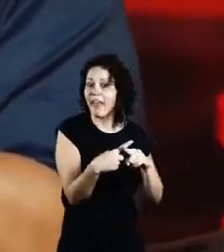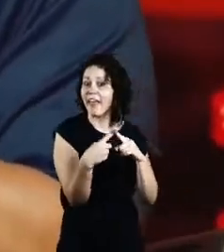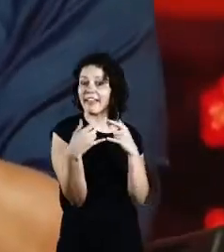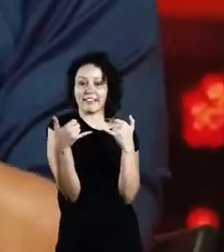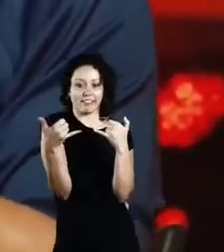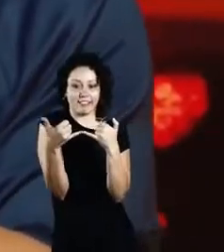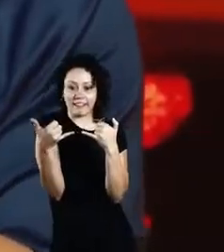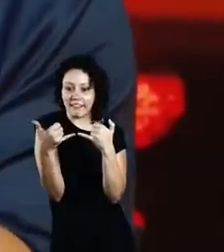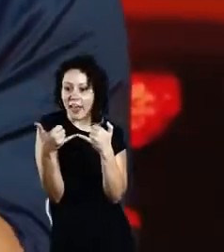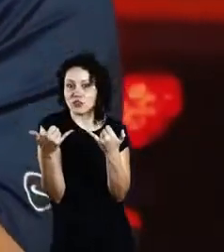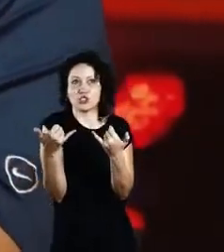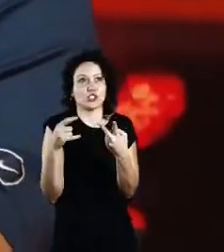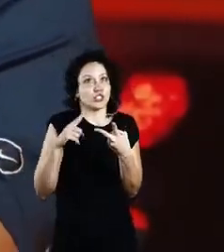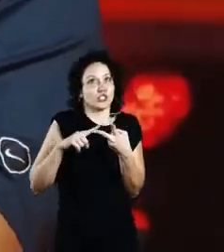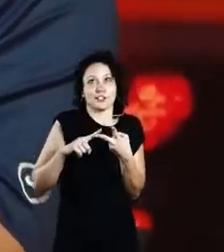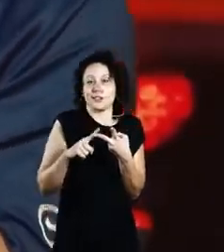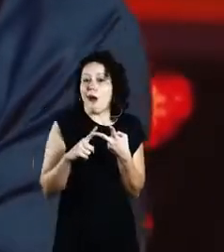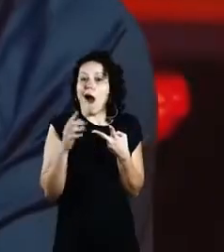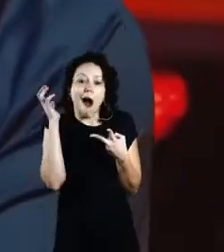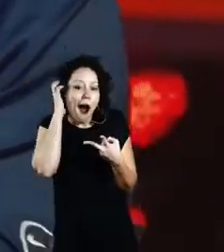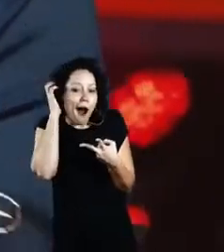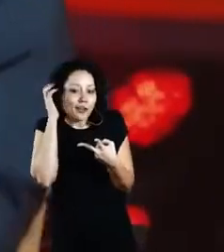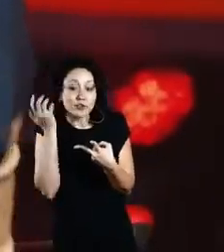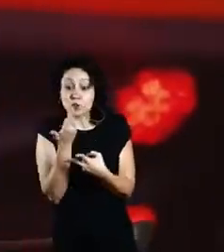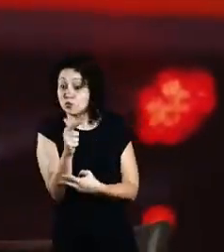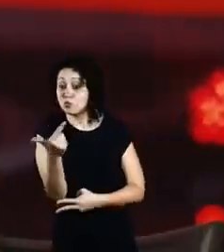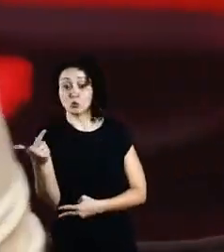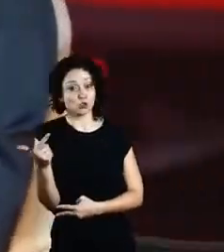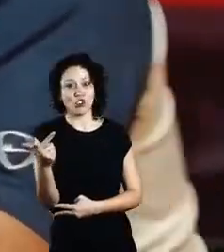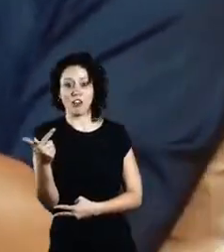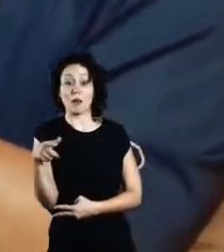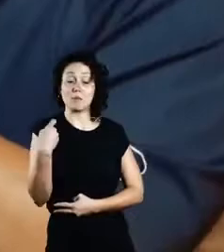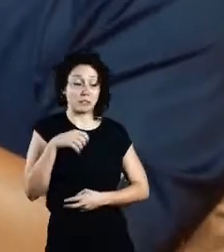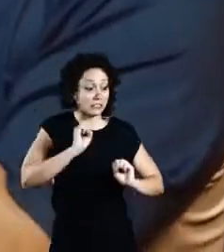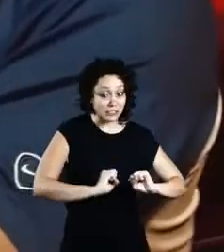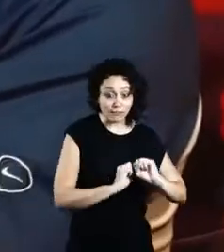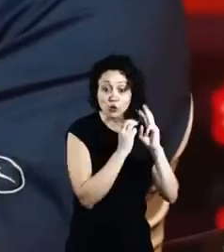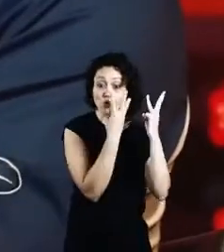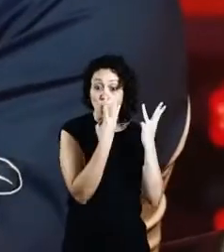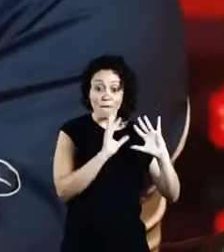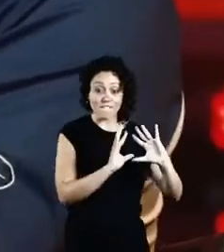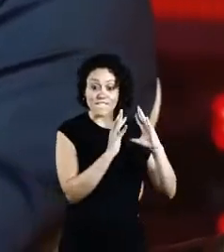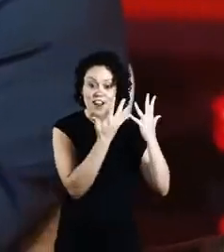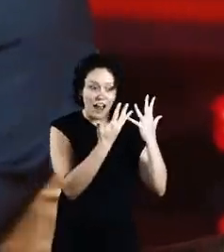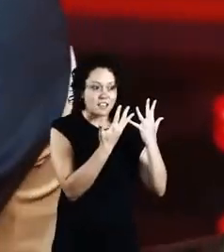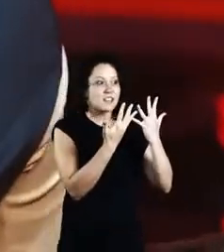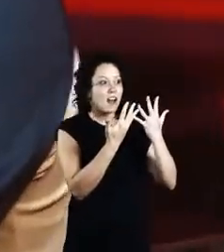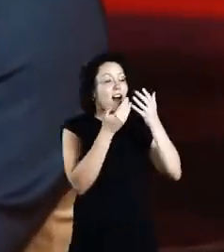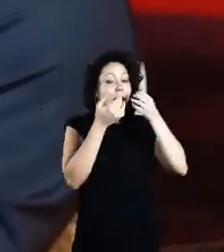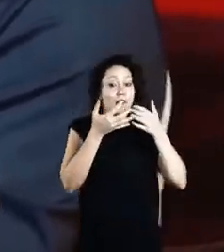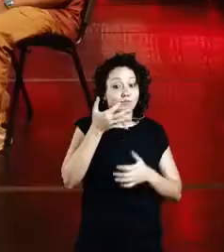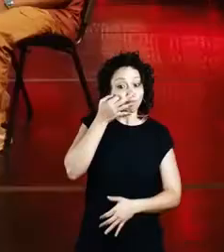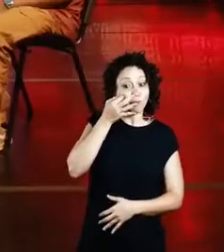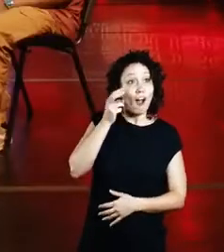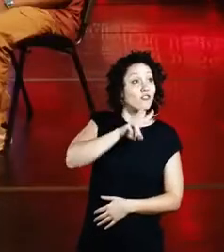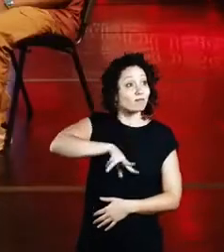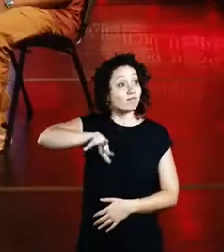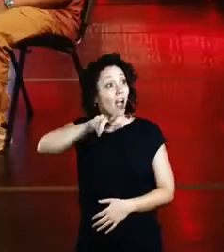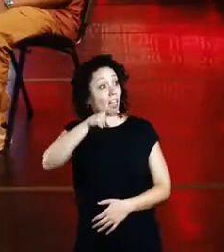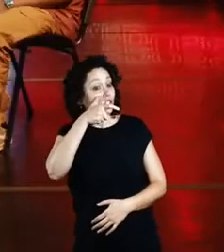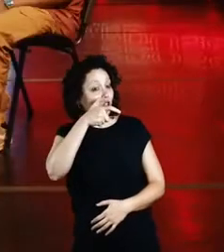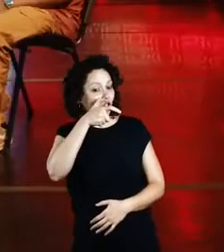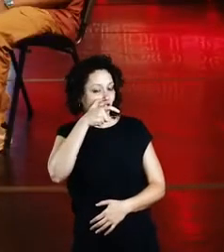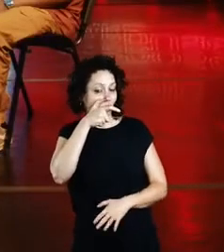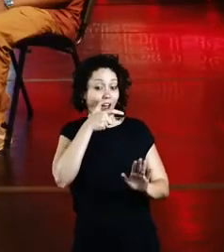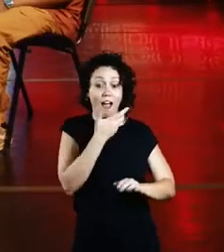vitrine chamava Clube da Cidade, Projeto Leste 1, Somebody Love. Então nós fizemos uma amizade e uma